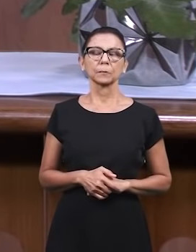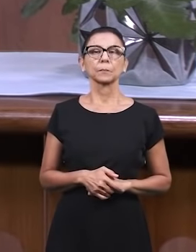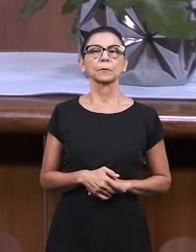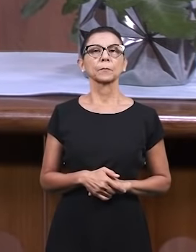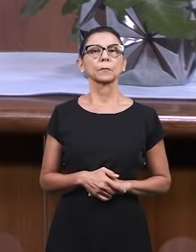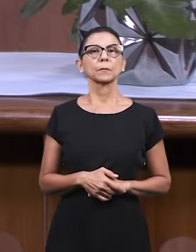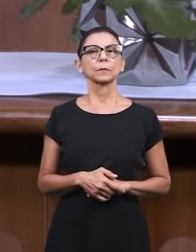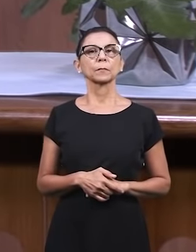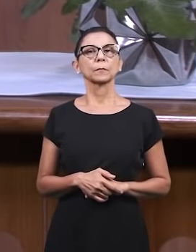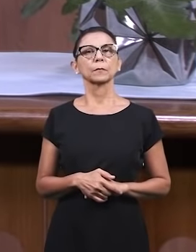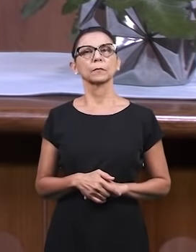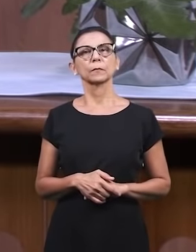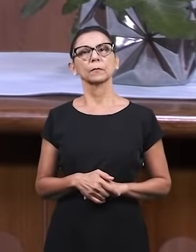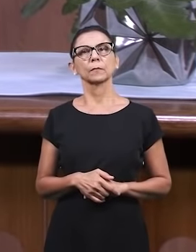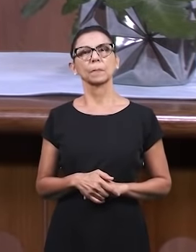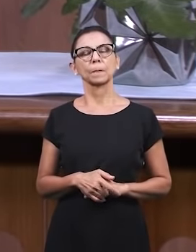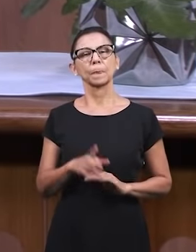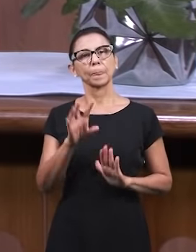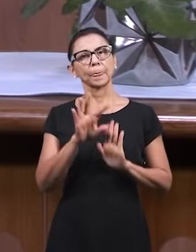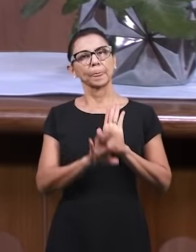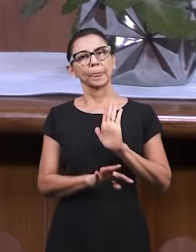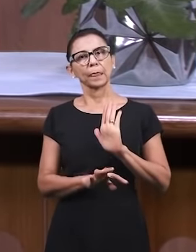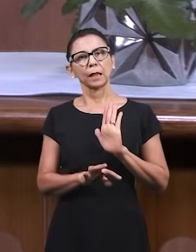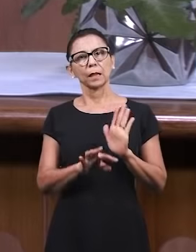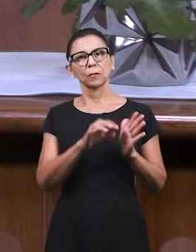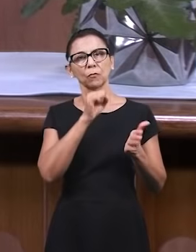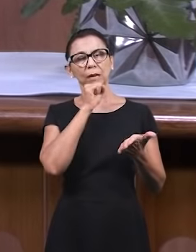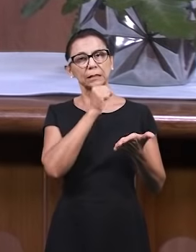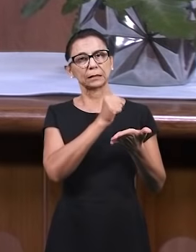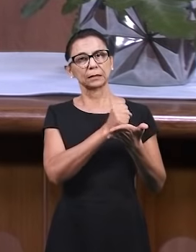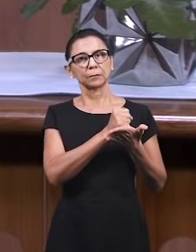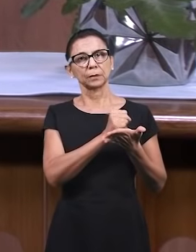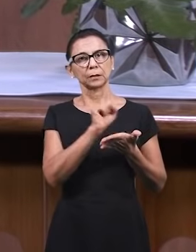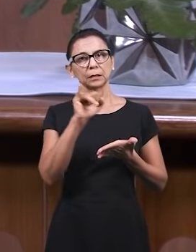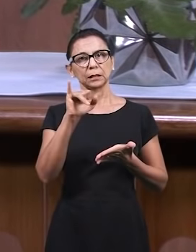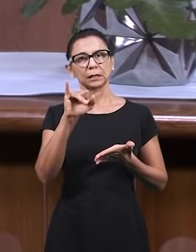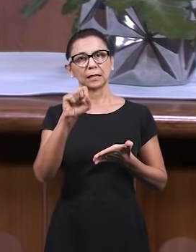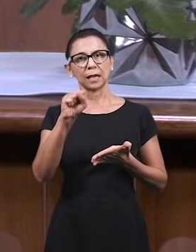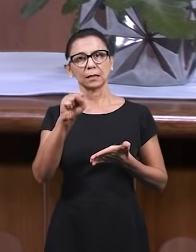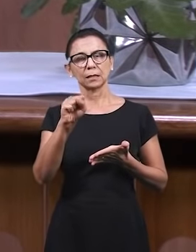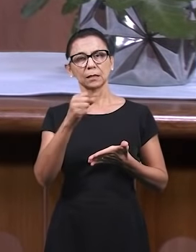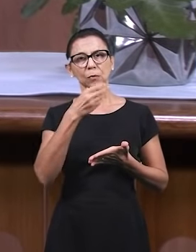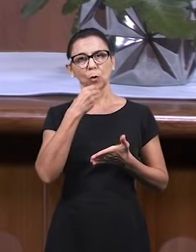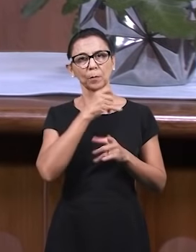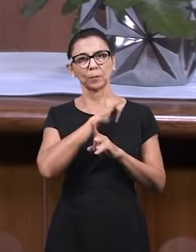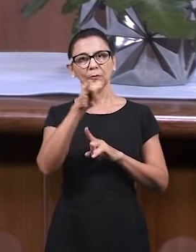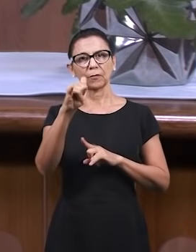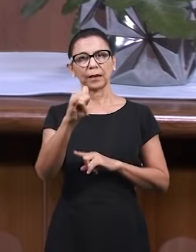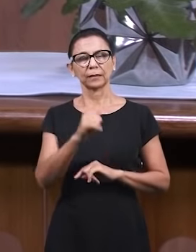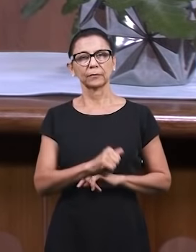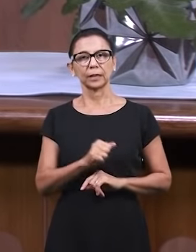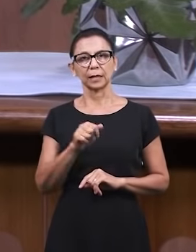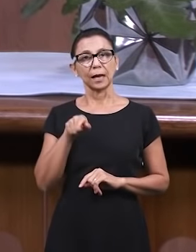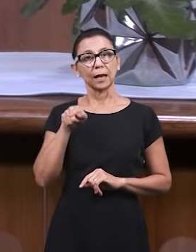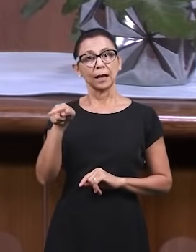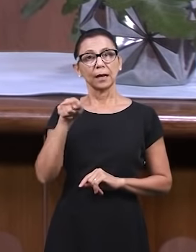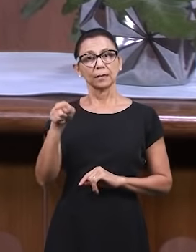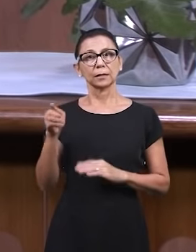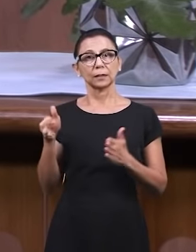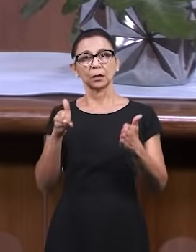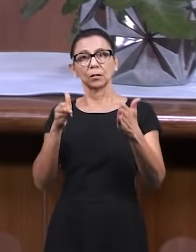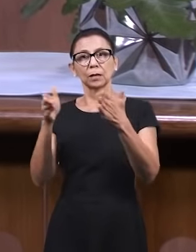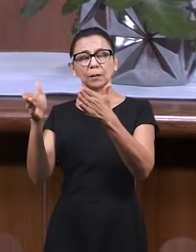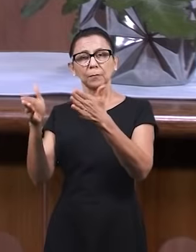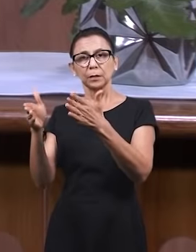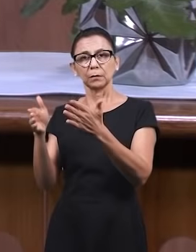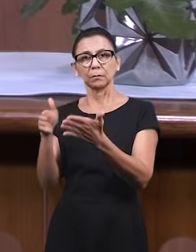diz lá no texto, no Velho Testamento, Isaías: este é o caminho, andai nele sem